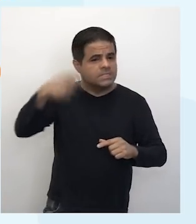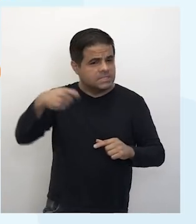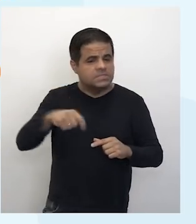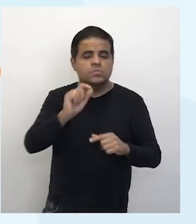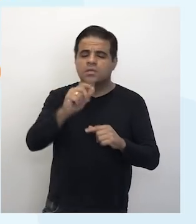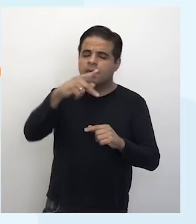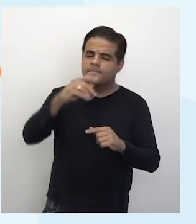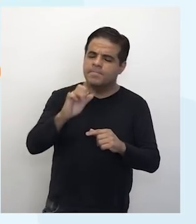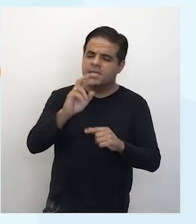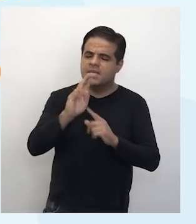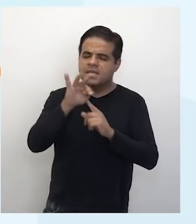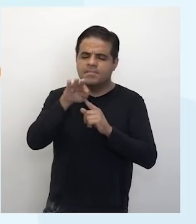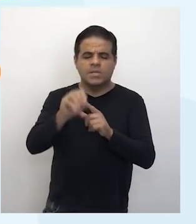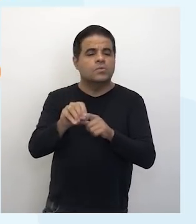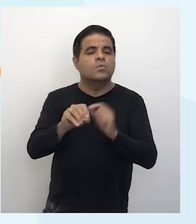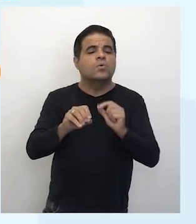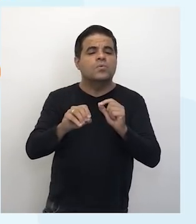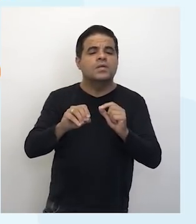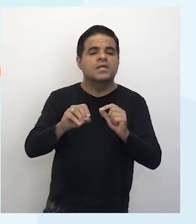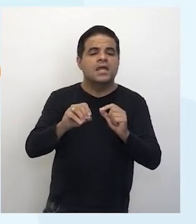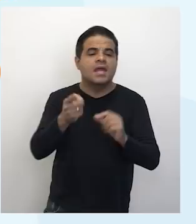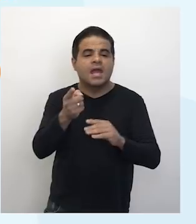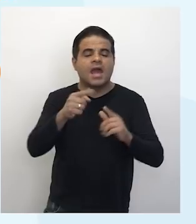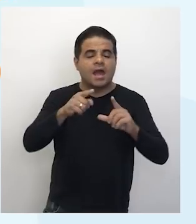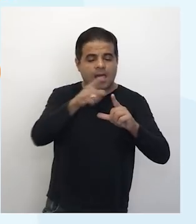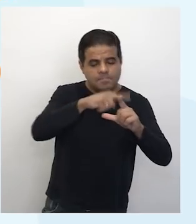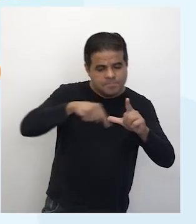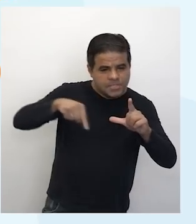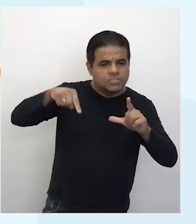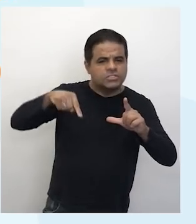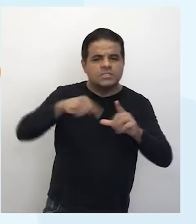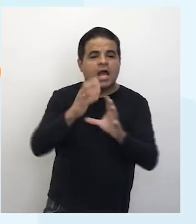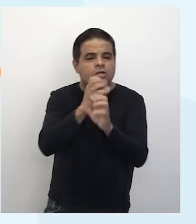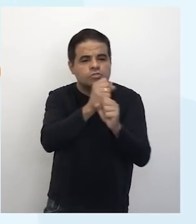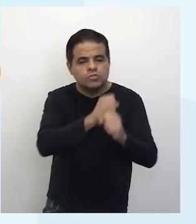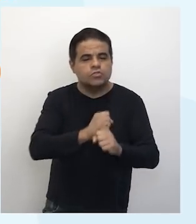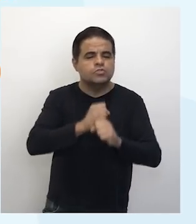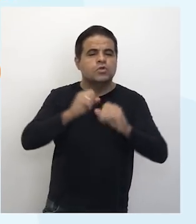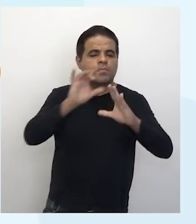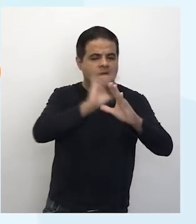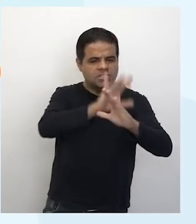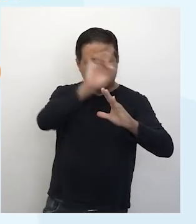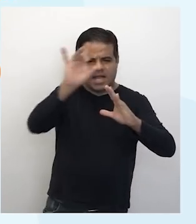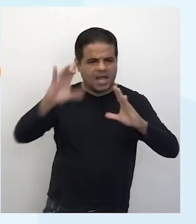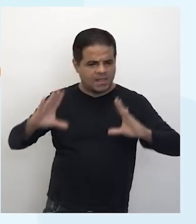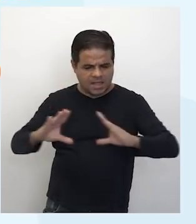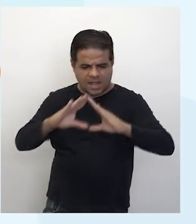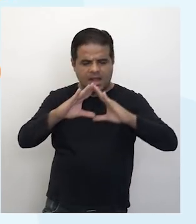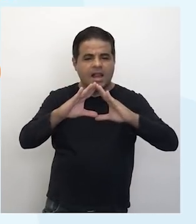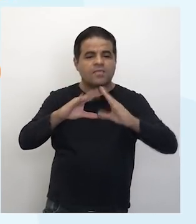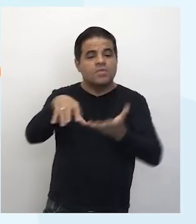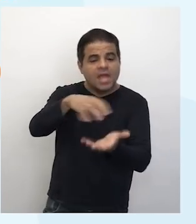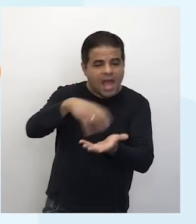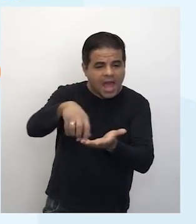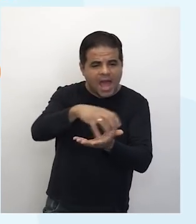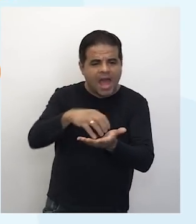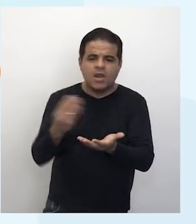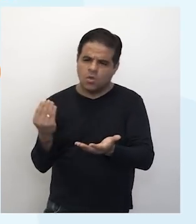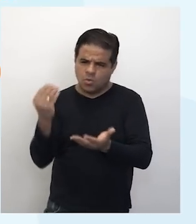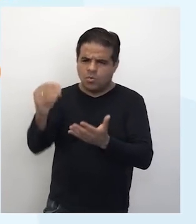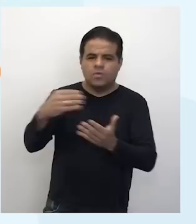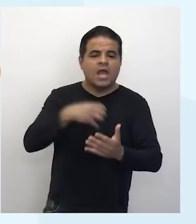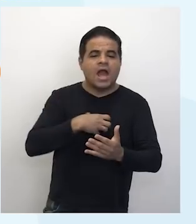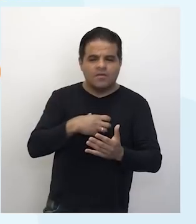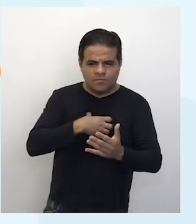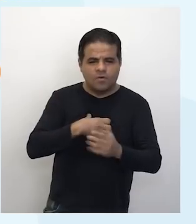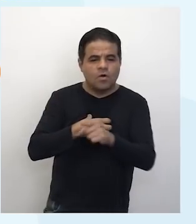é o perímetro, né? É a medida do contorno ou a soma de todos os lados. E também a área. Eu coloquei a fórmula